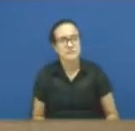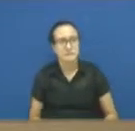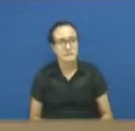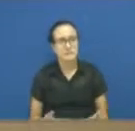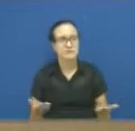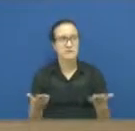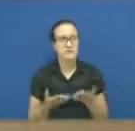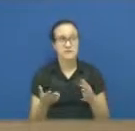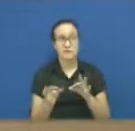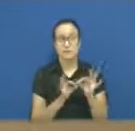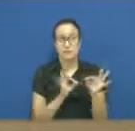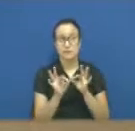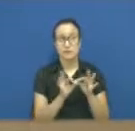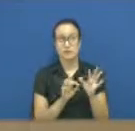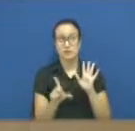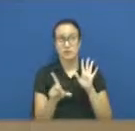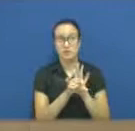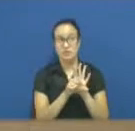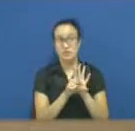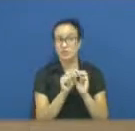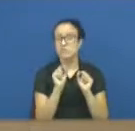8º.